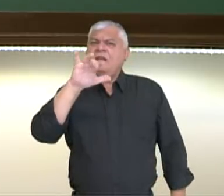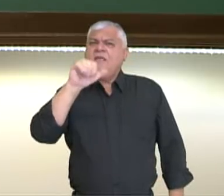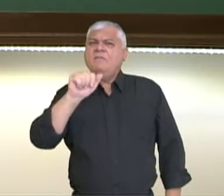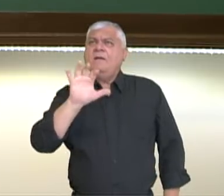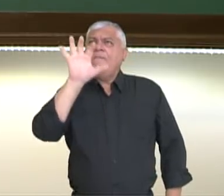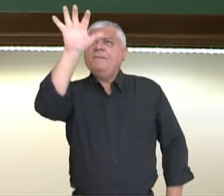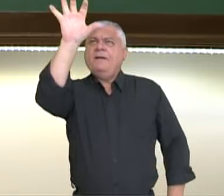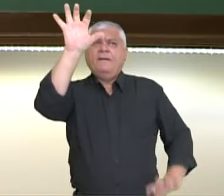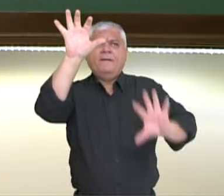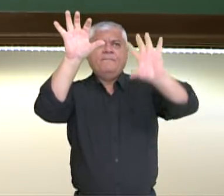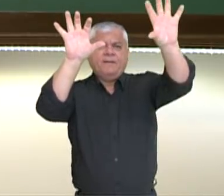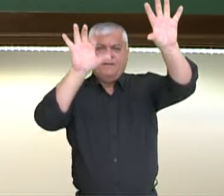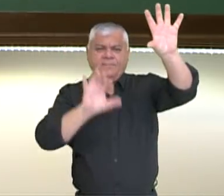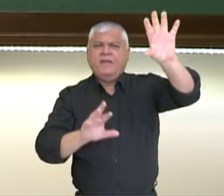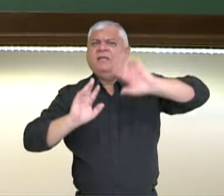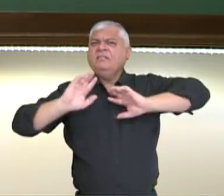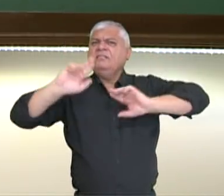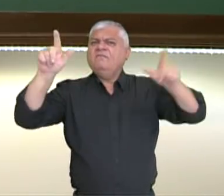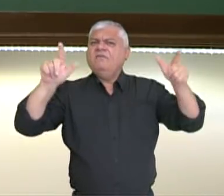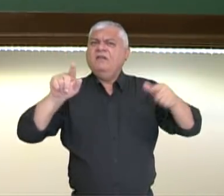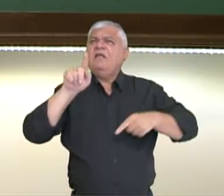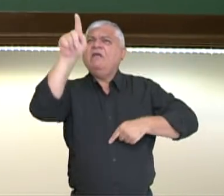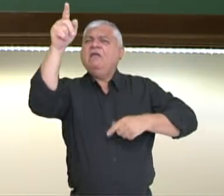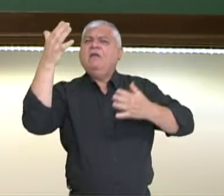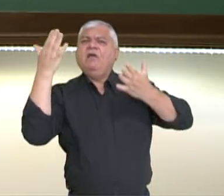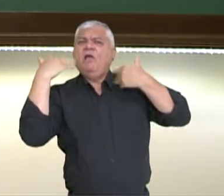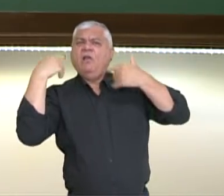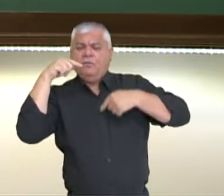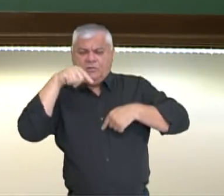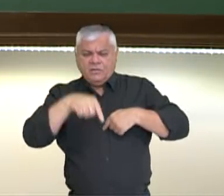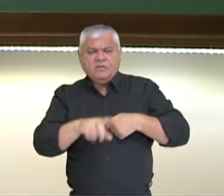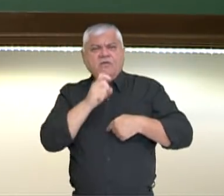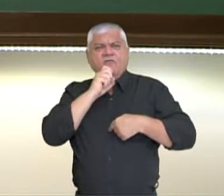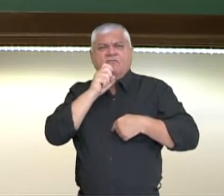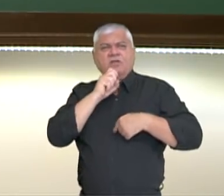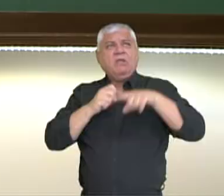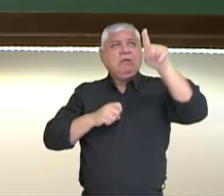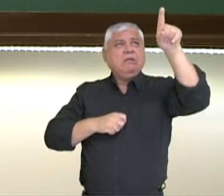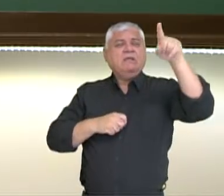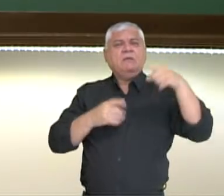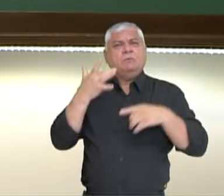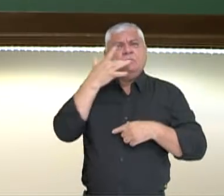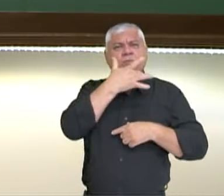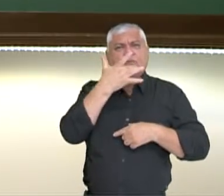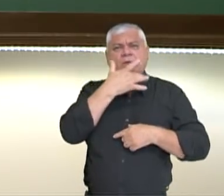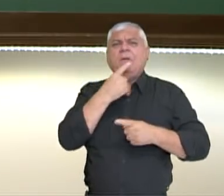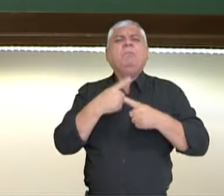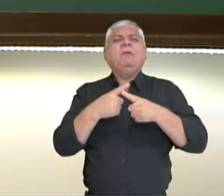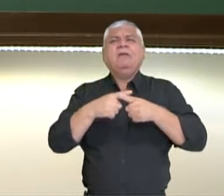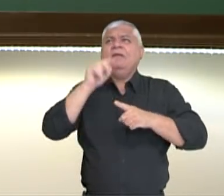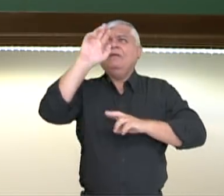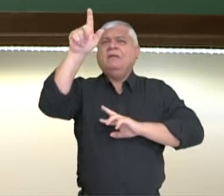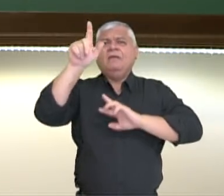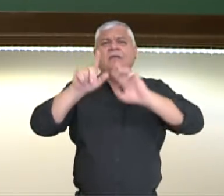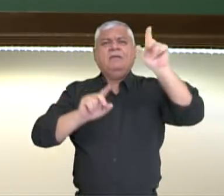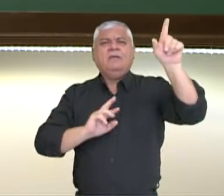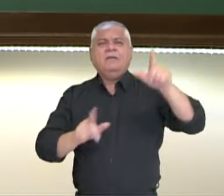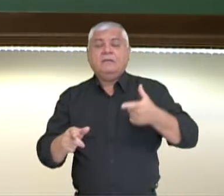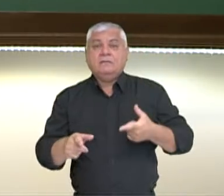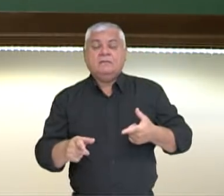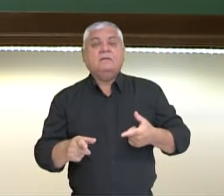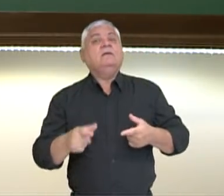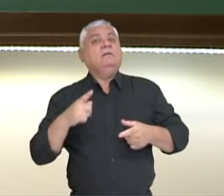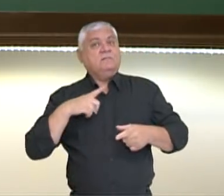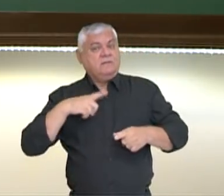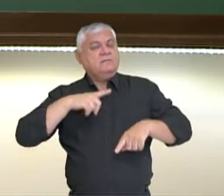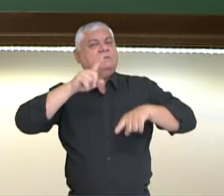temos algumas características que variam de uma porção do nosso planeta para o outro e por isso a gente vai estabelecer